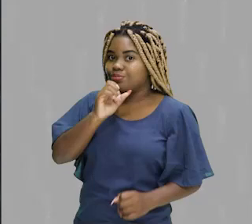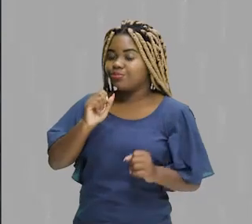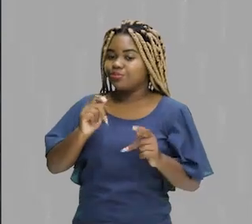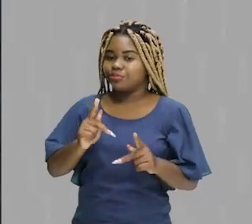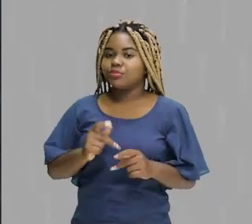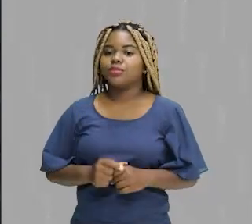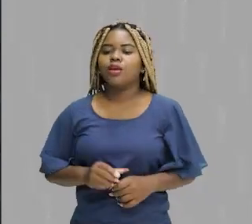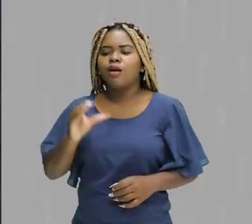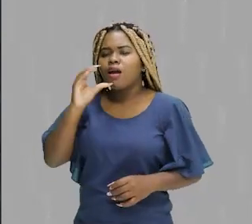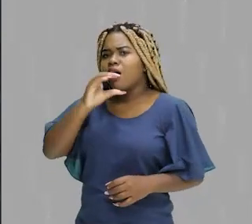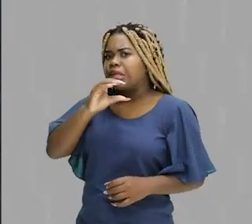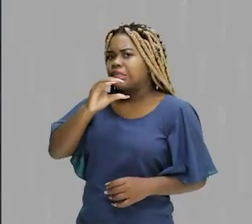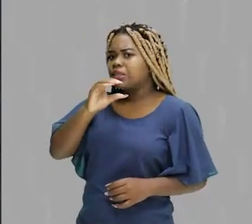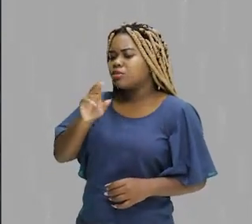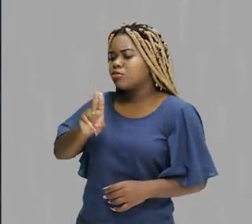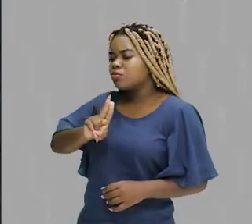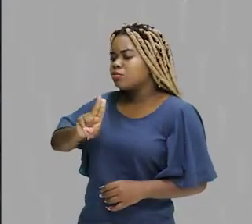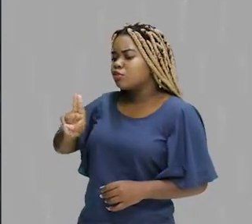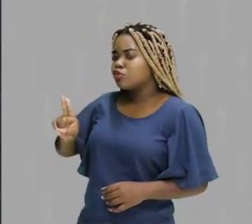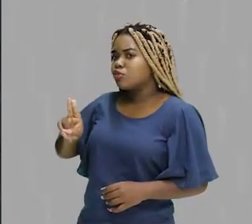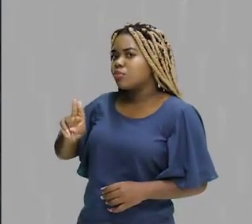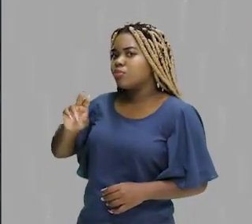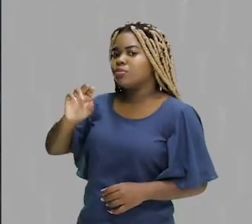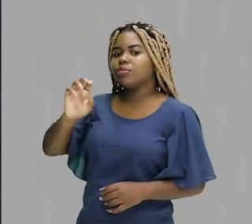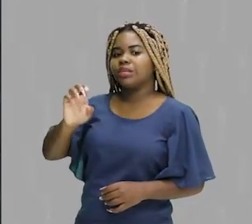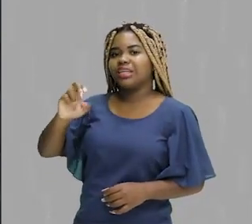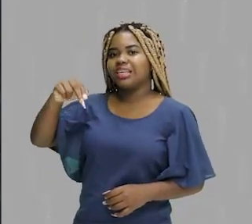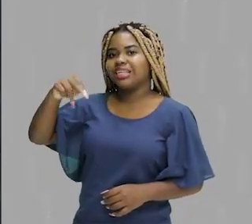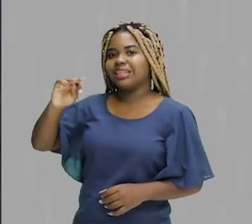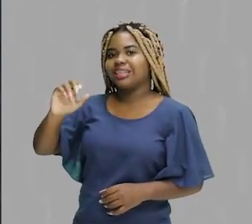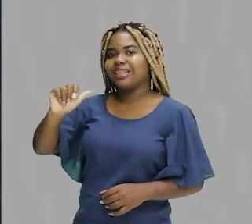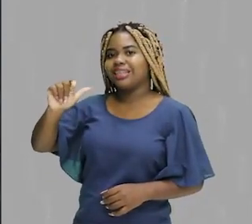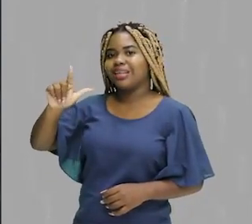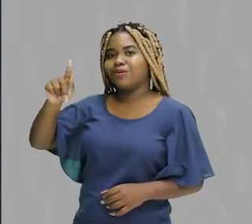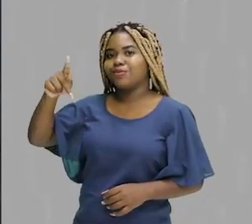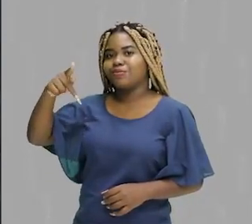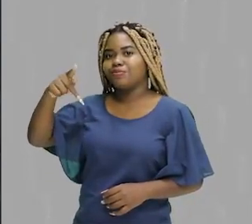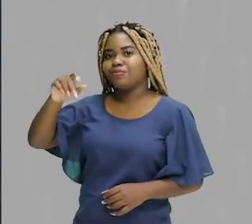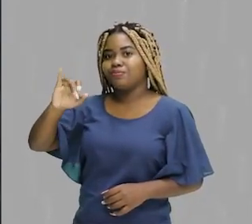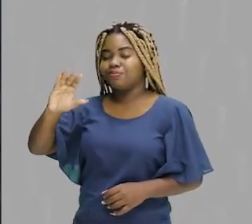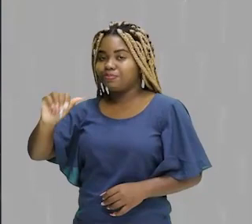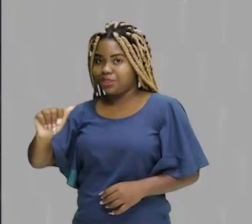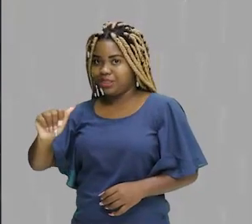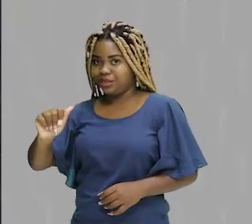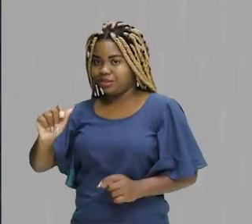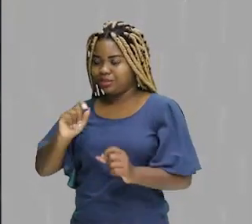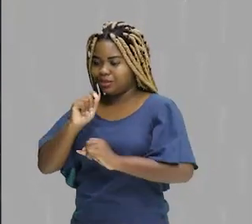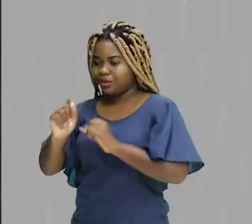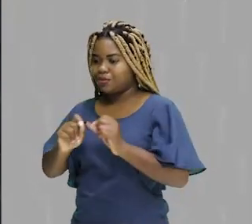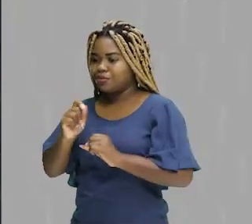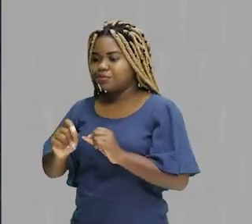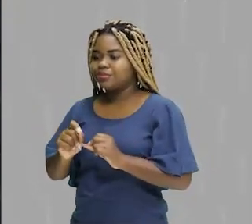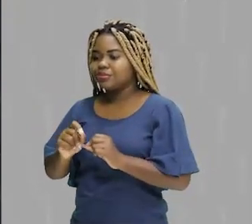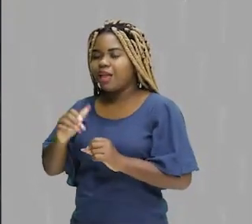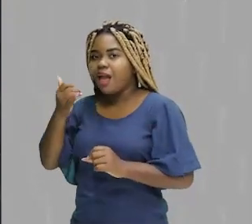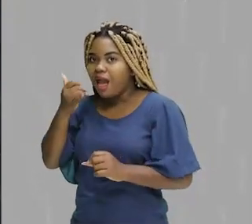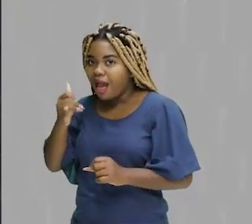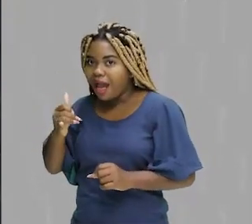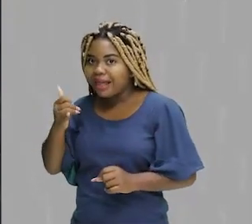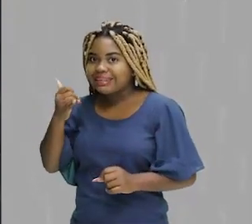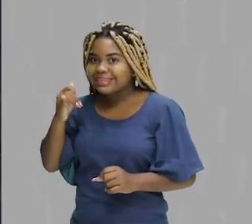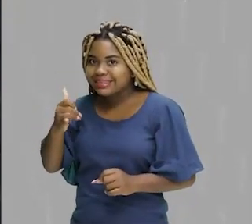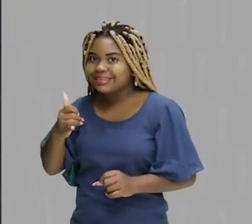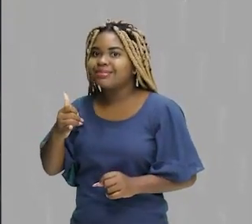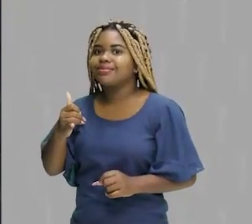de entalpia. Entalpia é a energia envolvida nessa